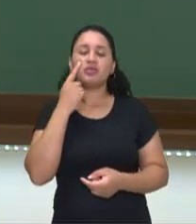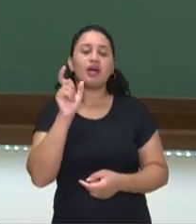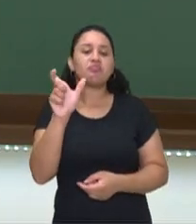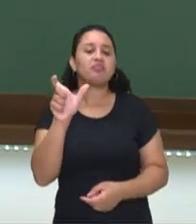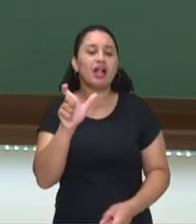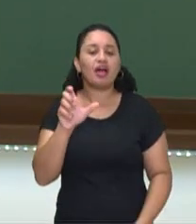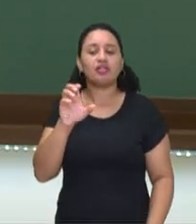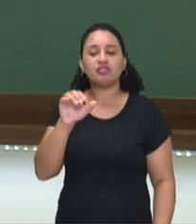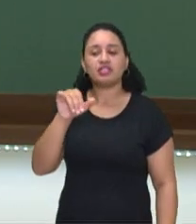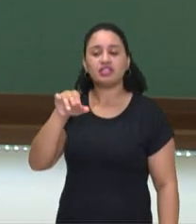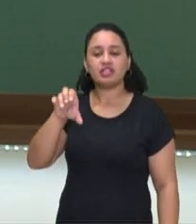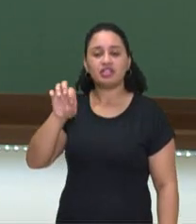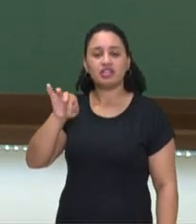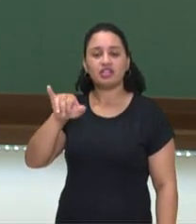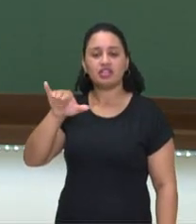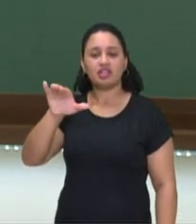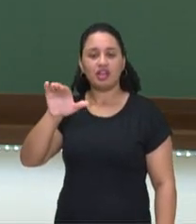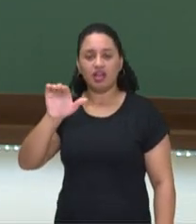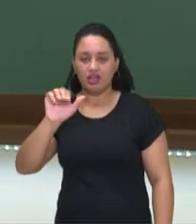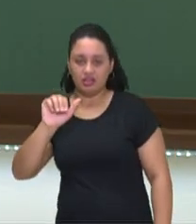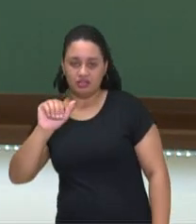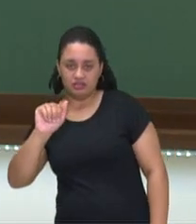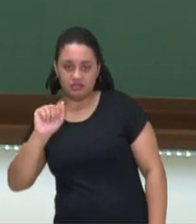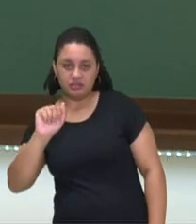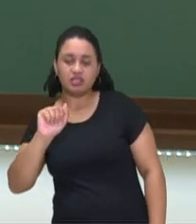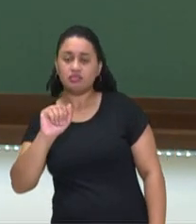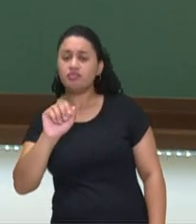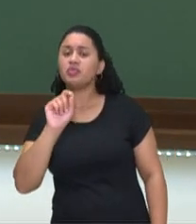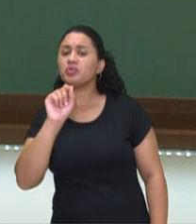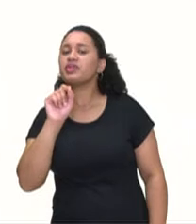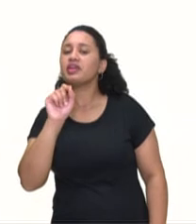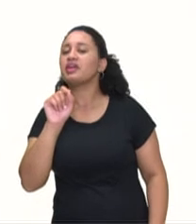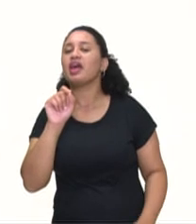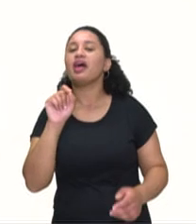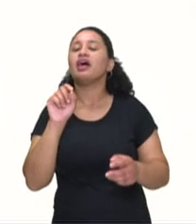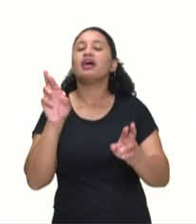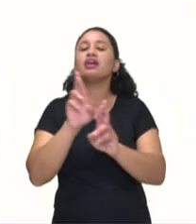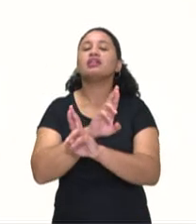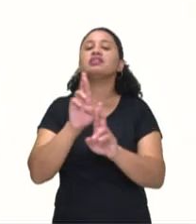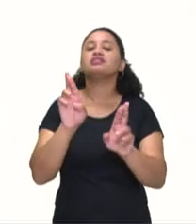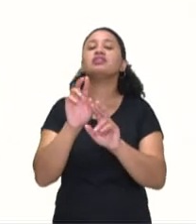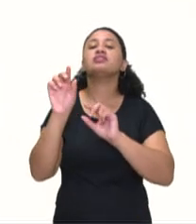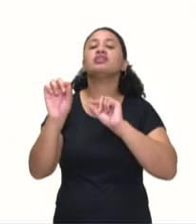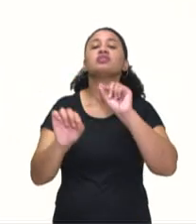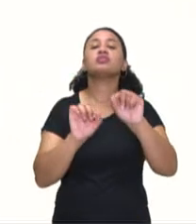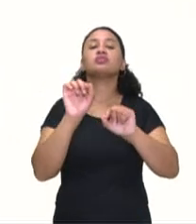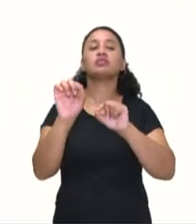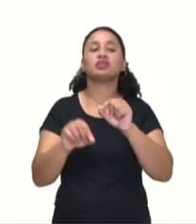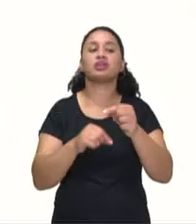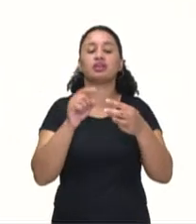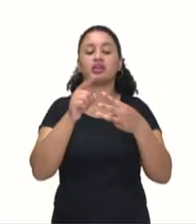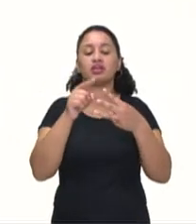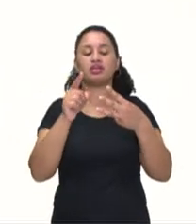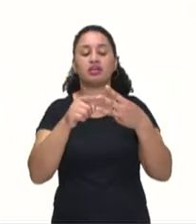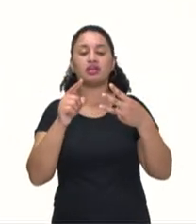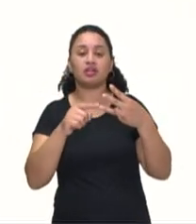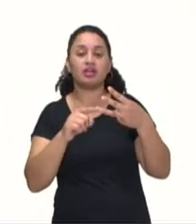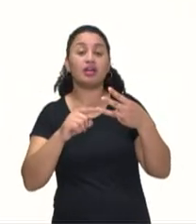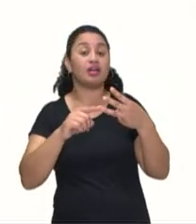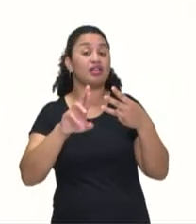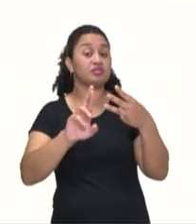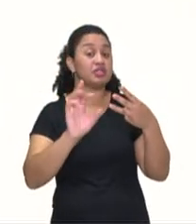termo cinético ou cinética está ligado à ideia de letra